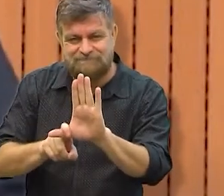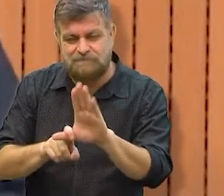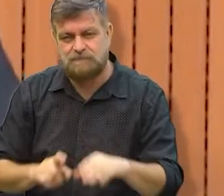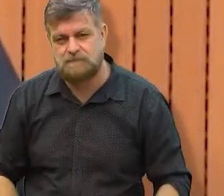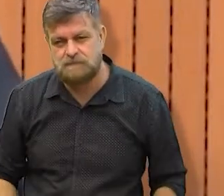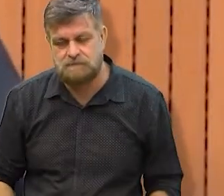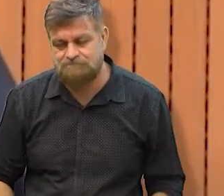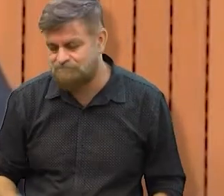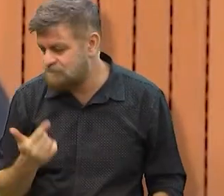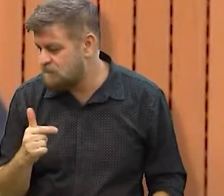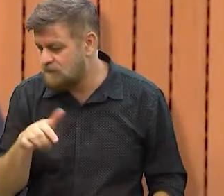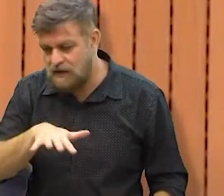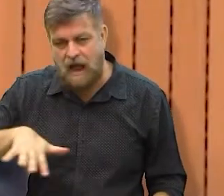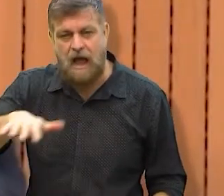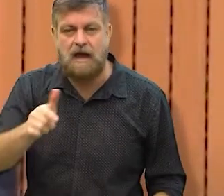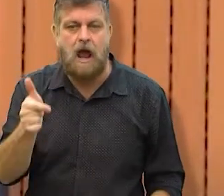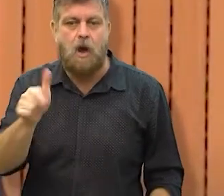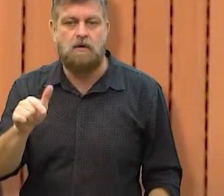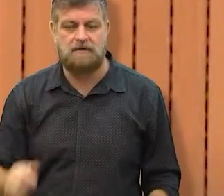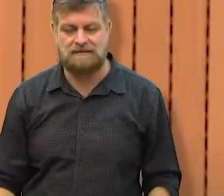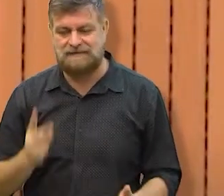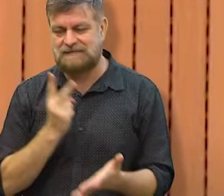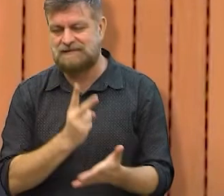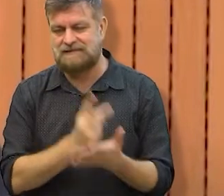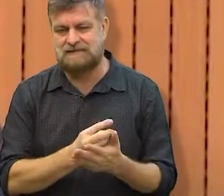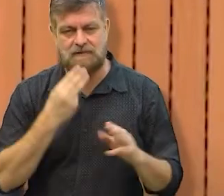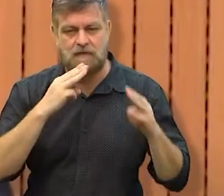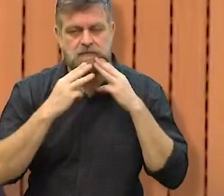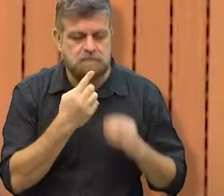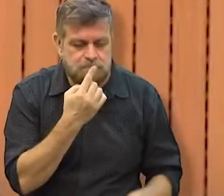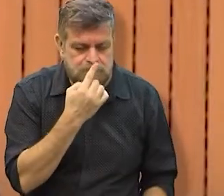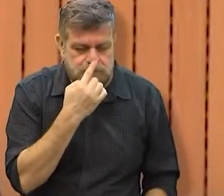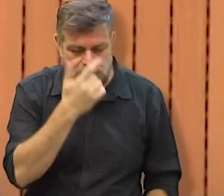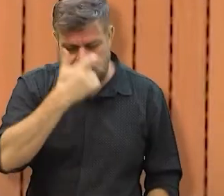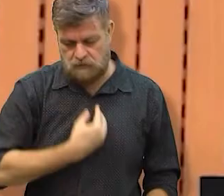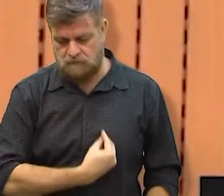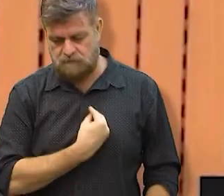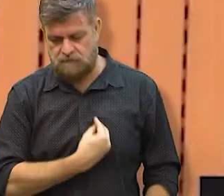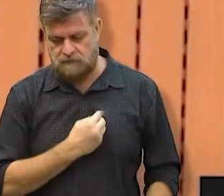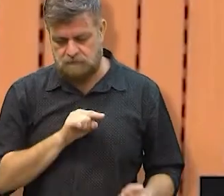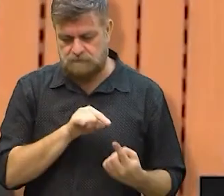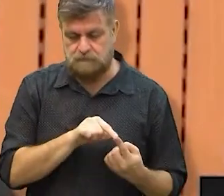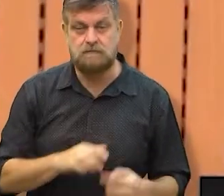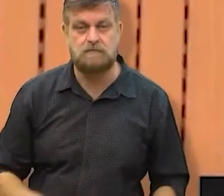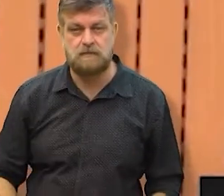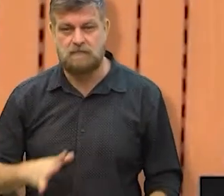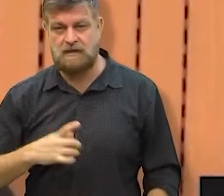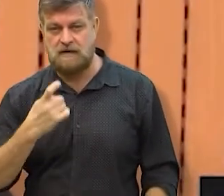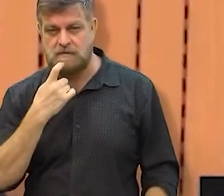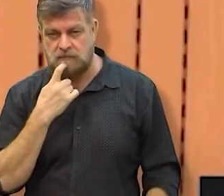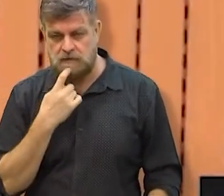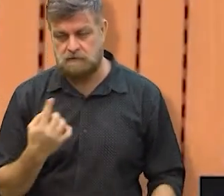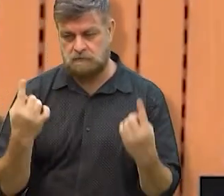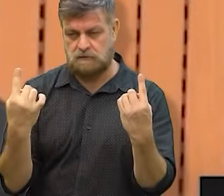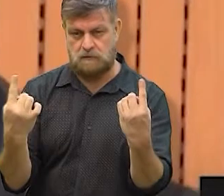dela. E não tem outra área que não seja ela para eu viver. Campinas pôde